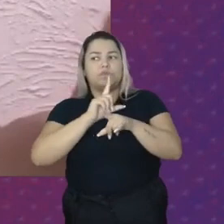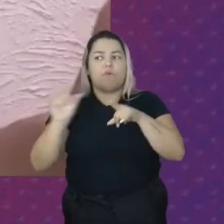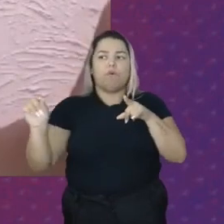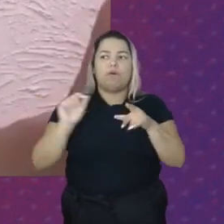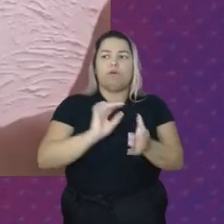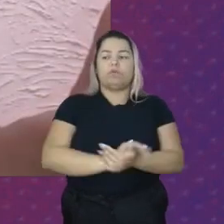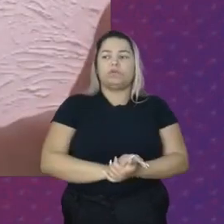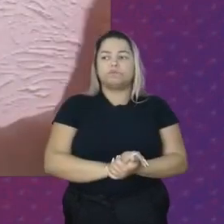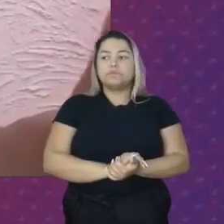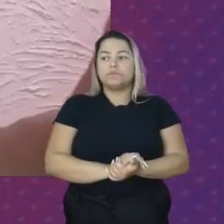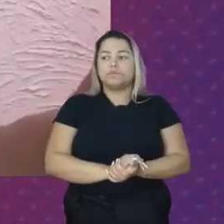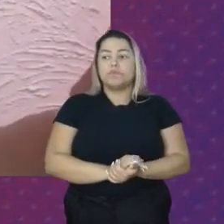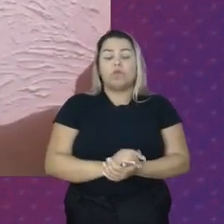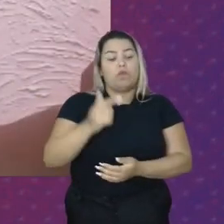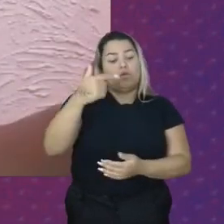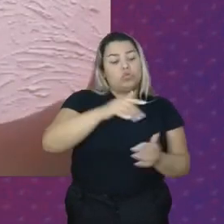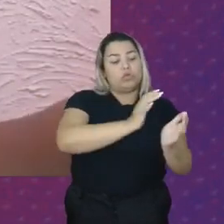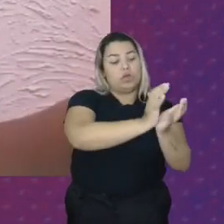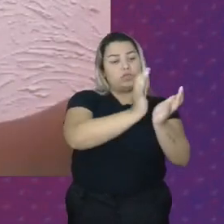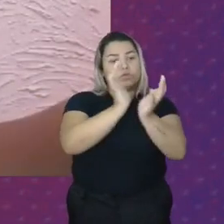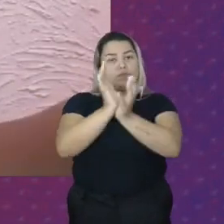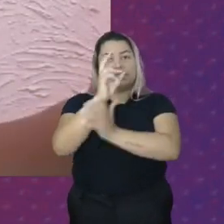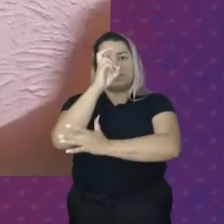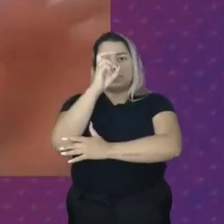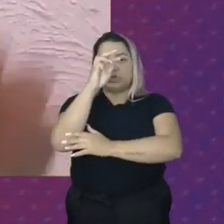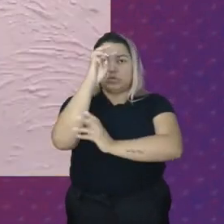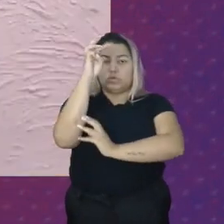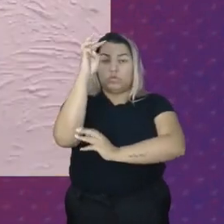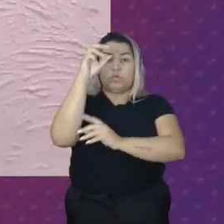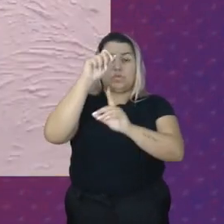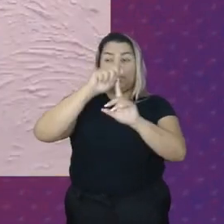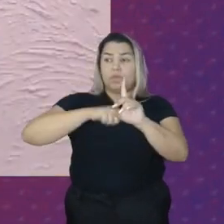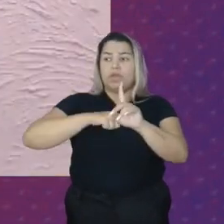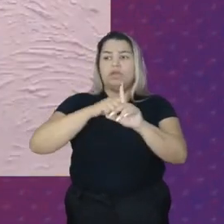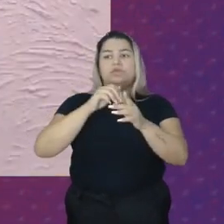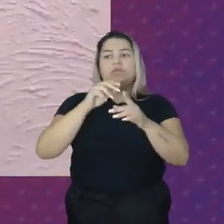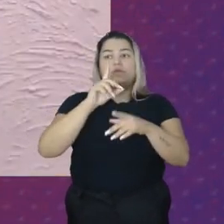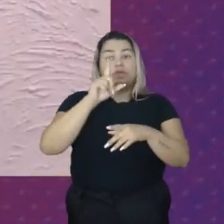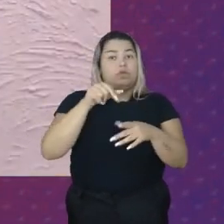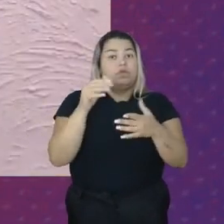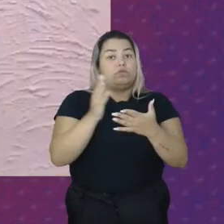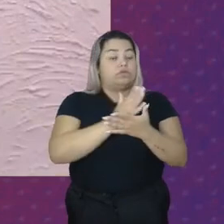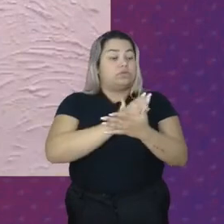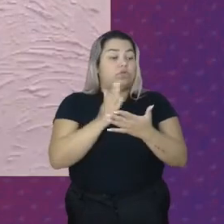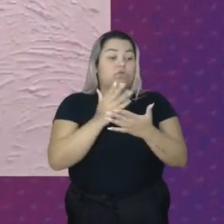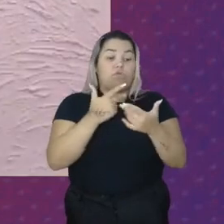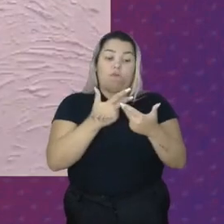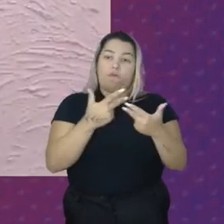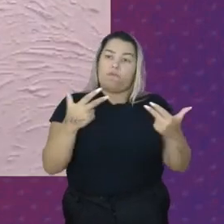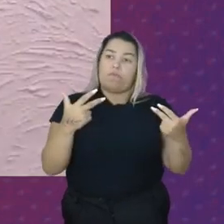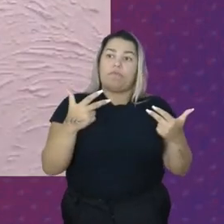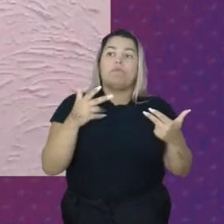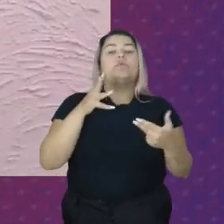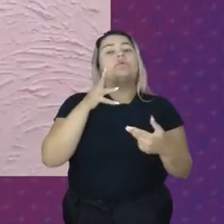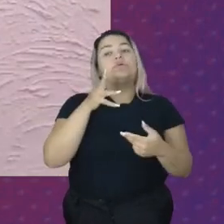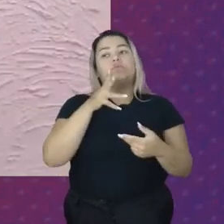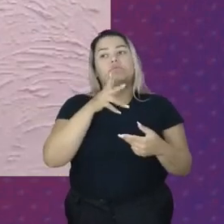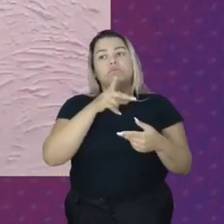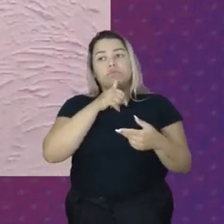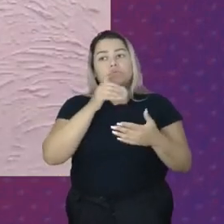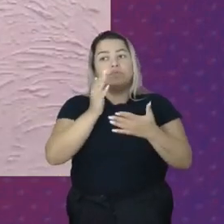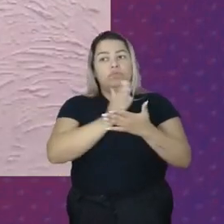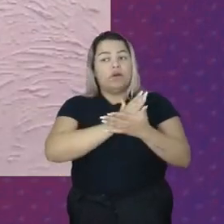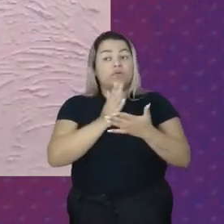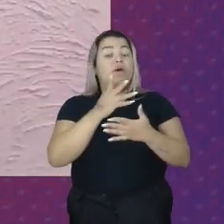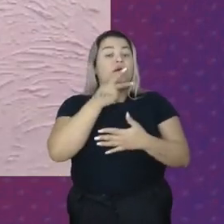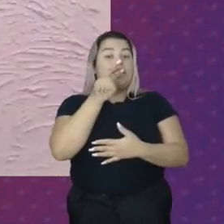Se outras categorias são 5 meses. São coisinhas assim que a gente, devagar, algum momento a gente